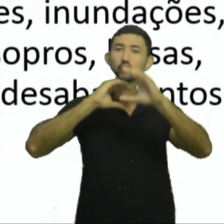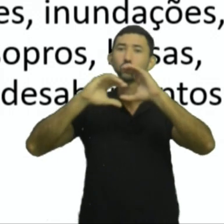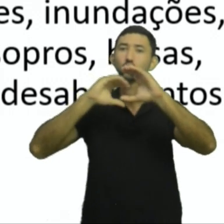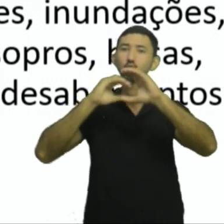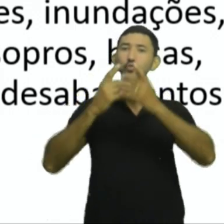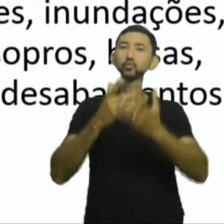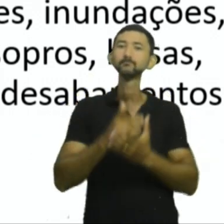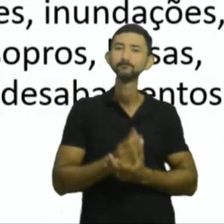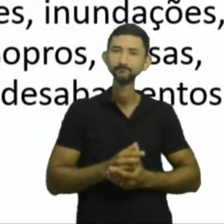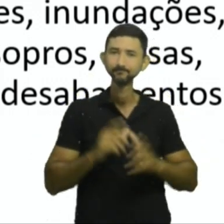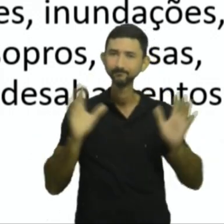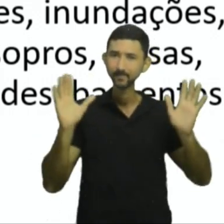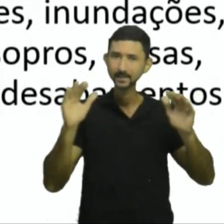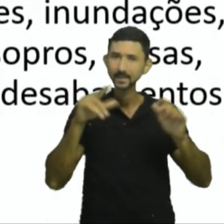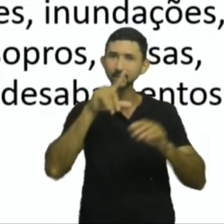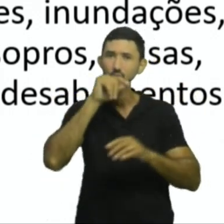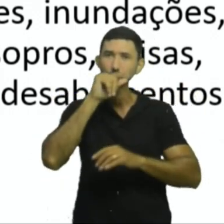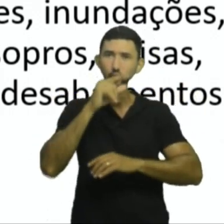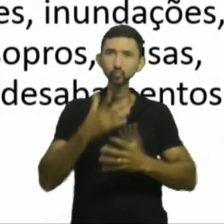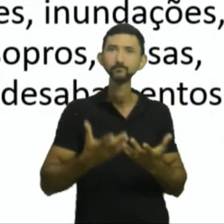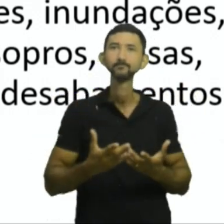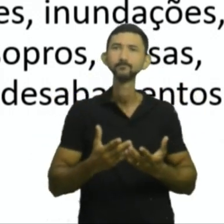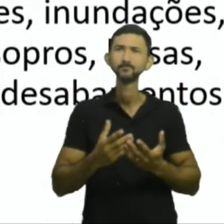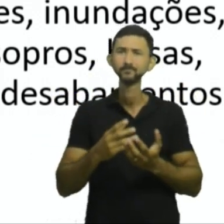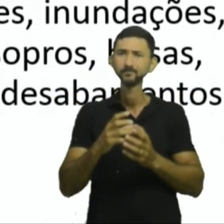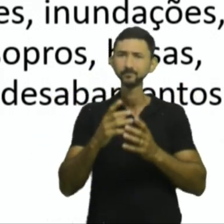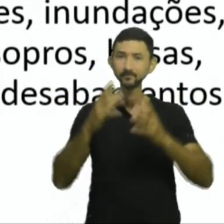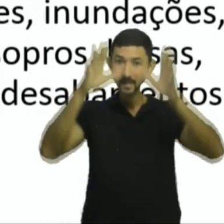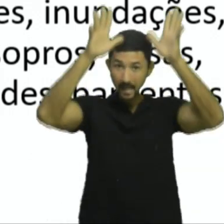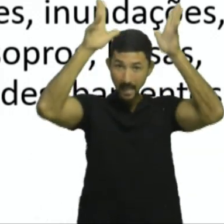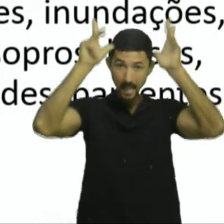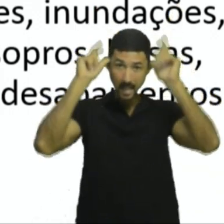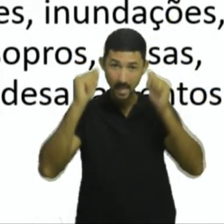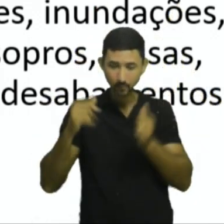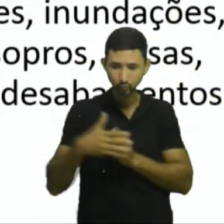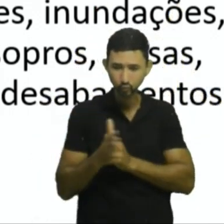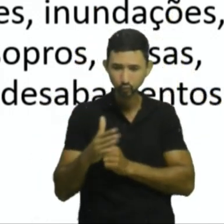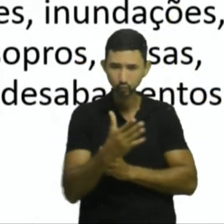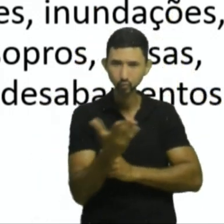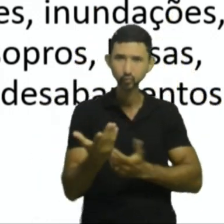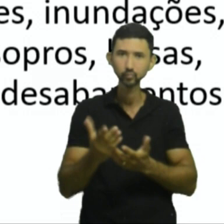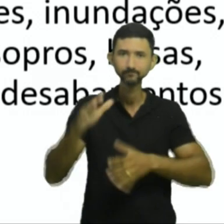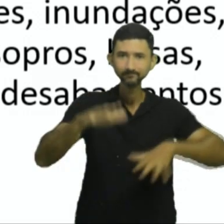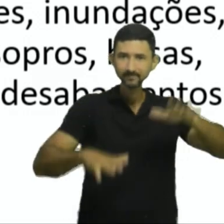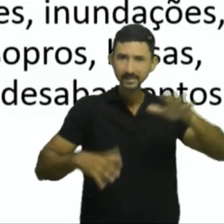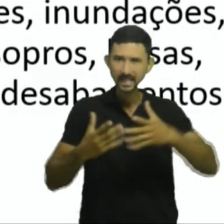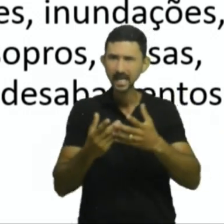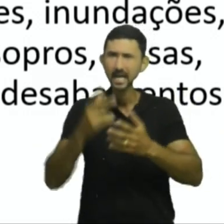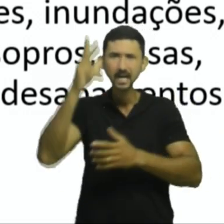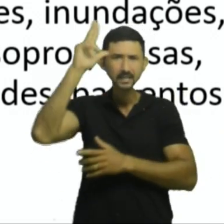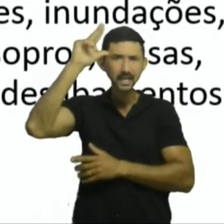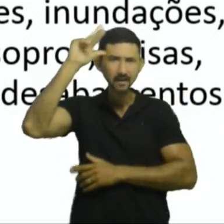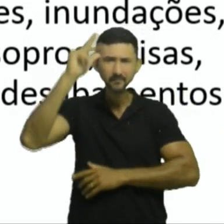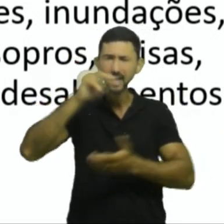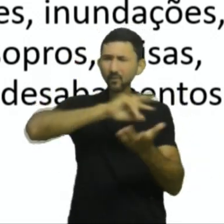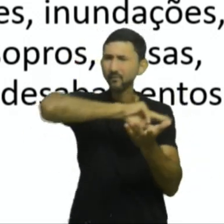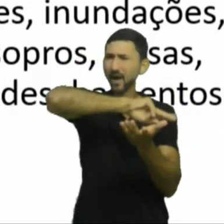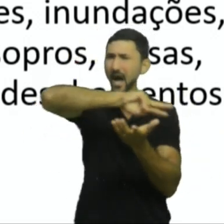os animais, os seres vivos todos. Rugidos, rastejos, nados, relinches e